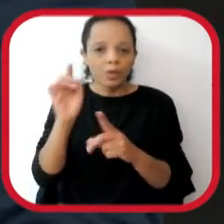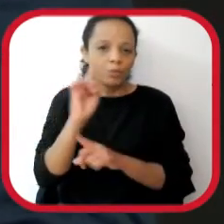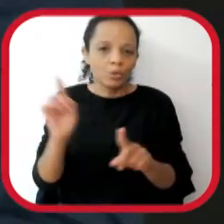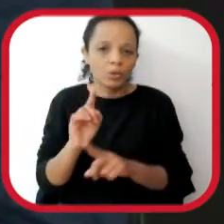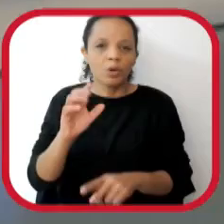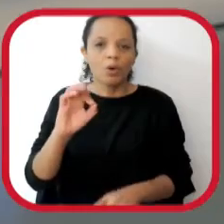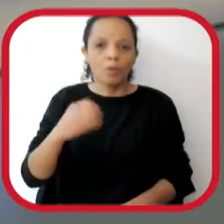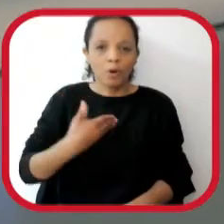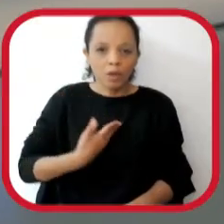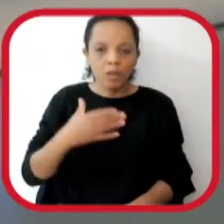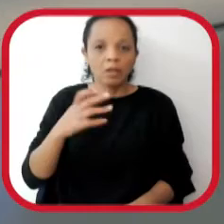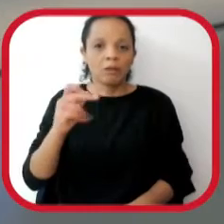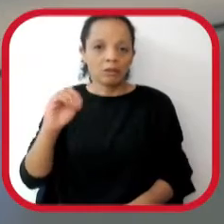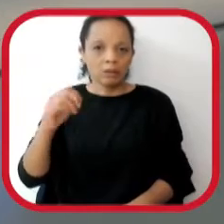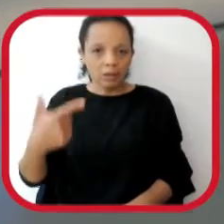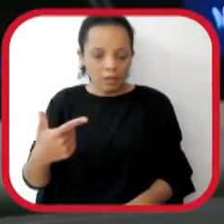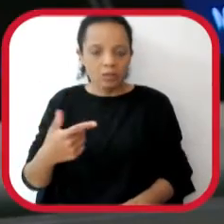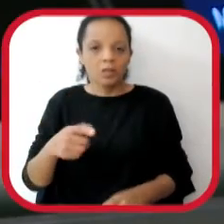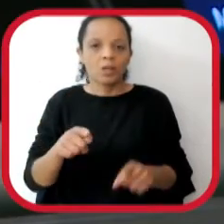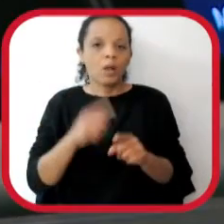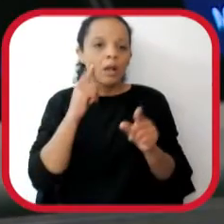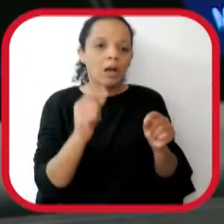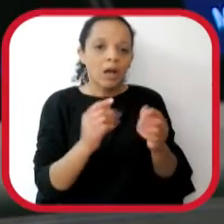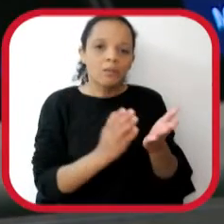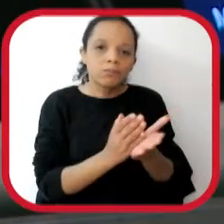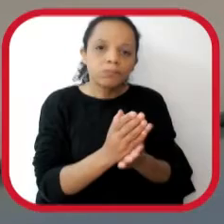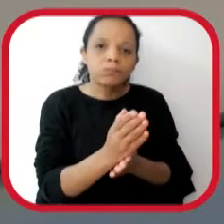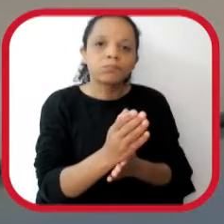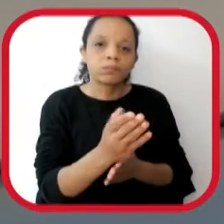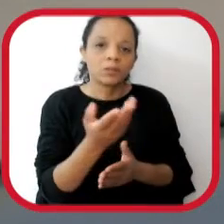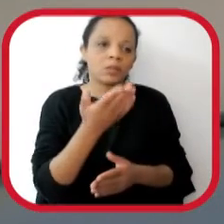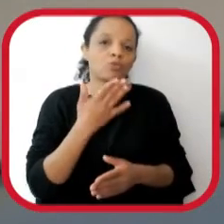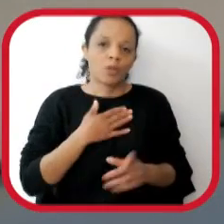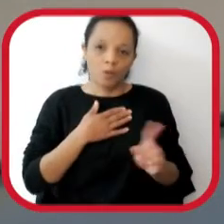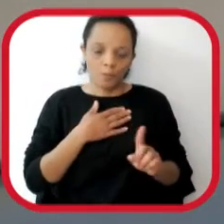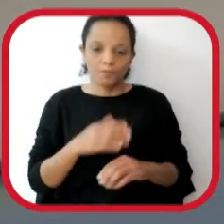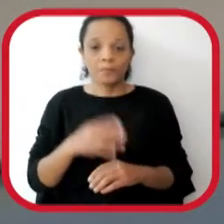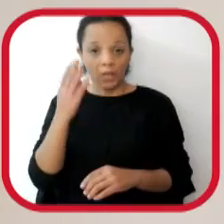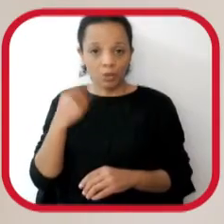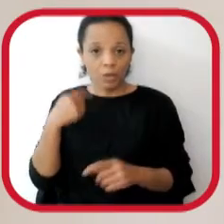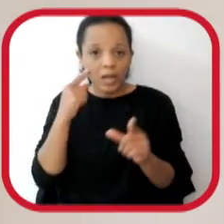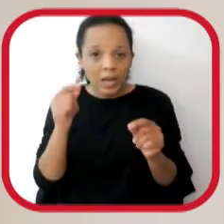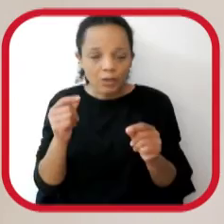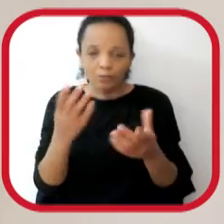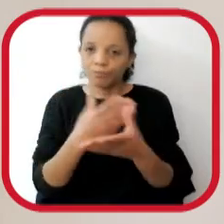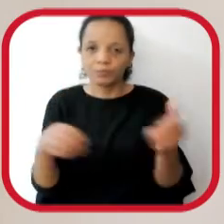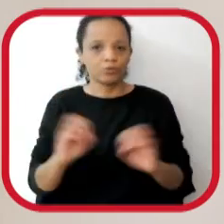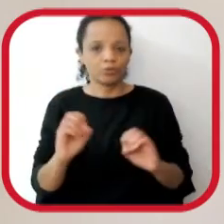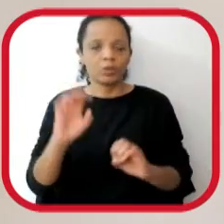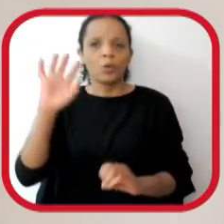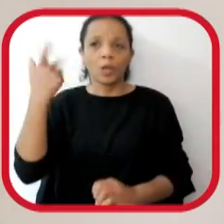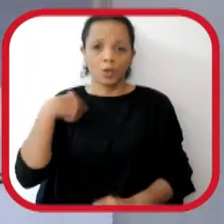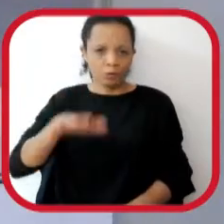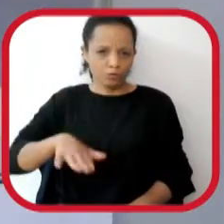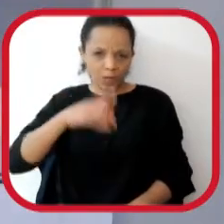e de música intercalada e a estar menos dependente dessa rádio linear que as rádios nos dão. Eu acho que a rádio não vai desaparecer.